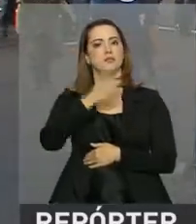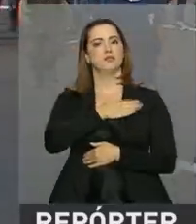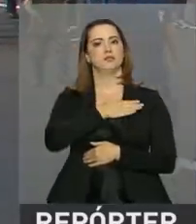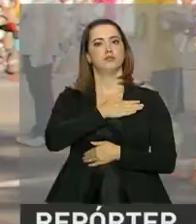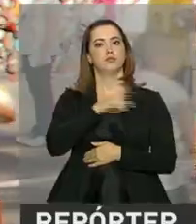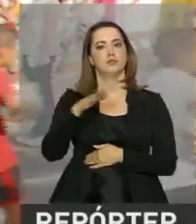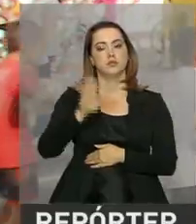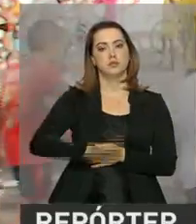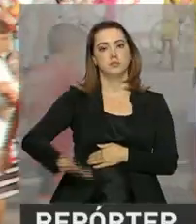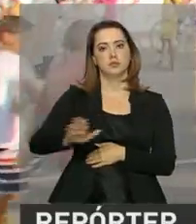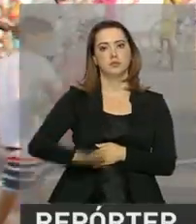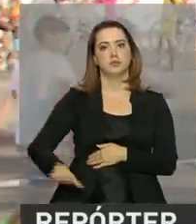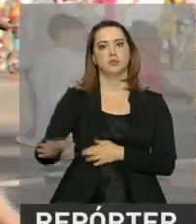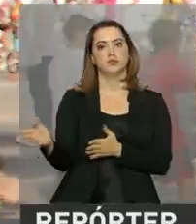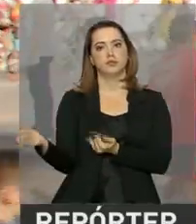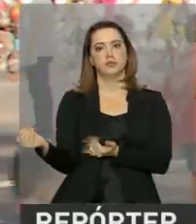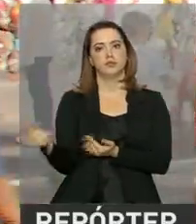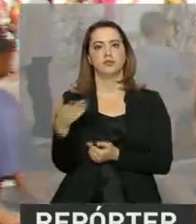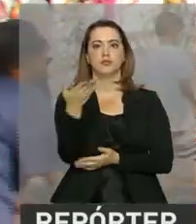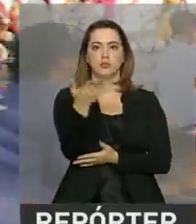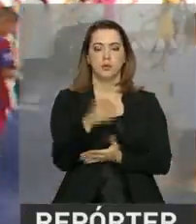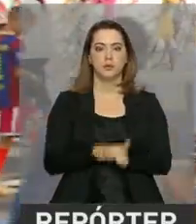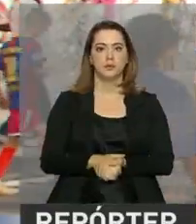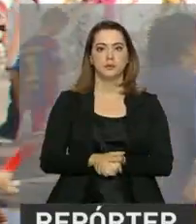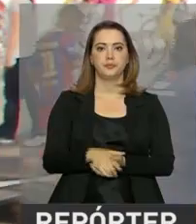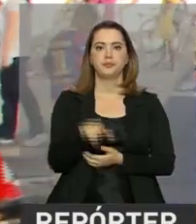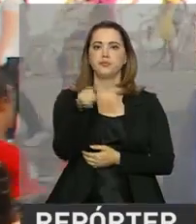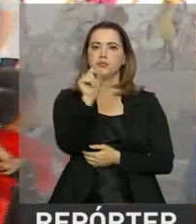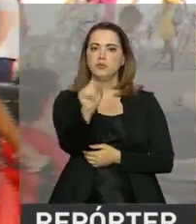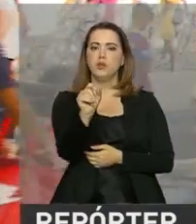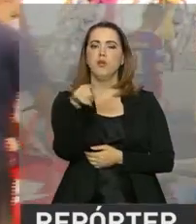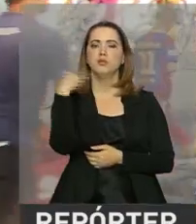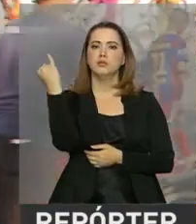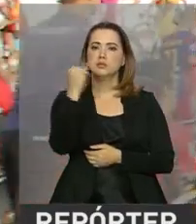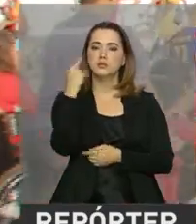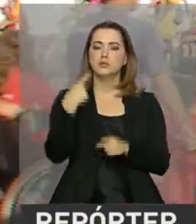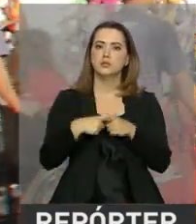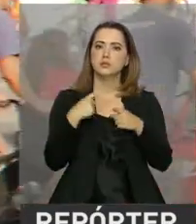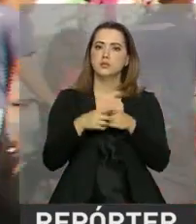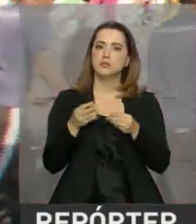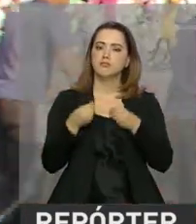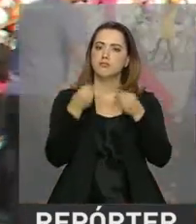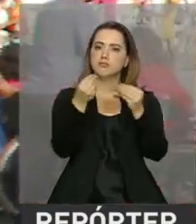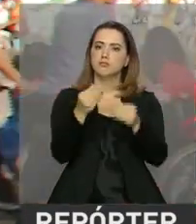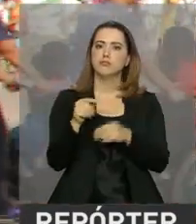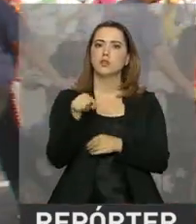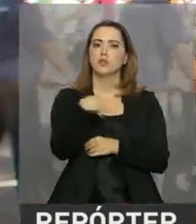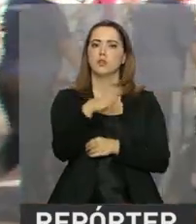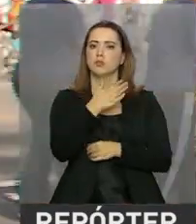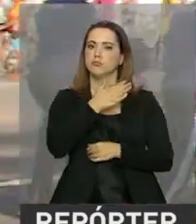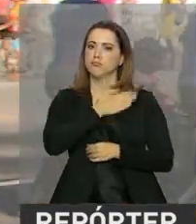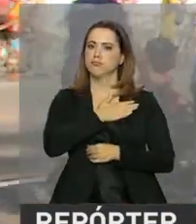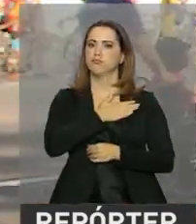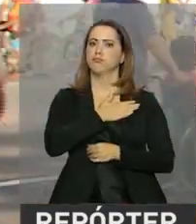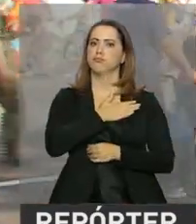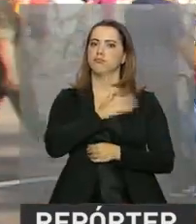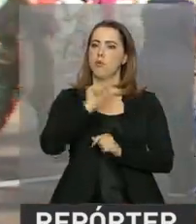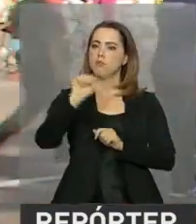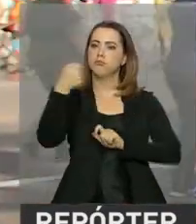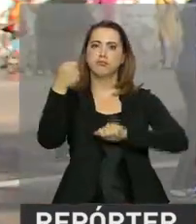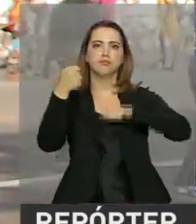adolescentes é importante porque a ele vai valorizar né os símbolos pátrios ele vai valorizar o